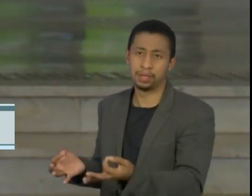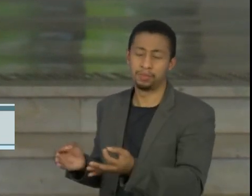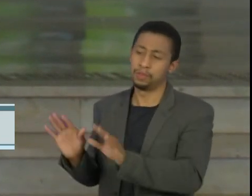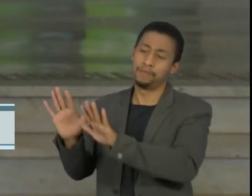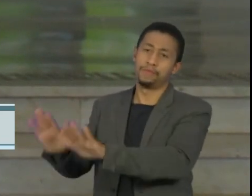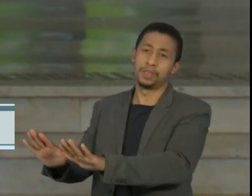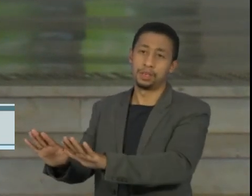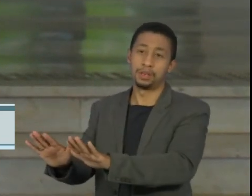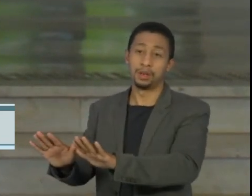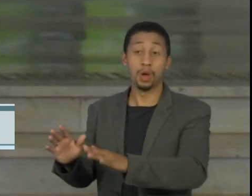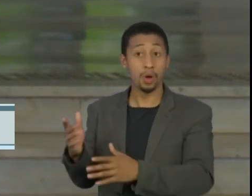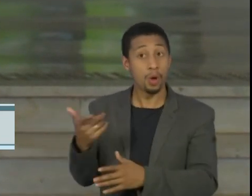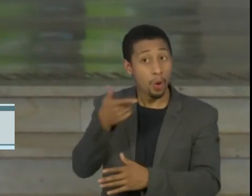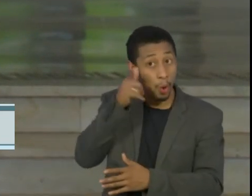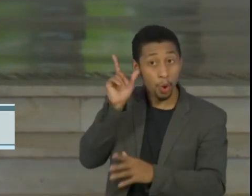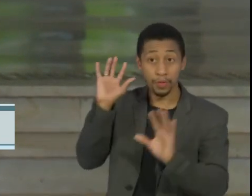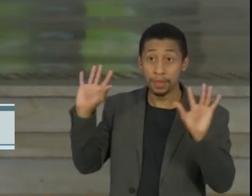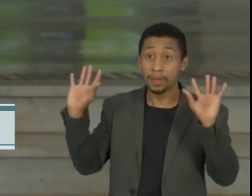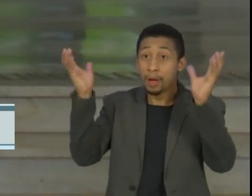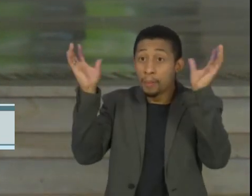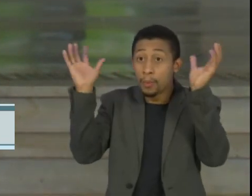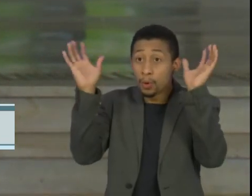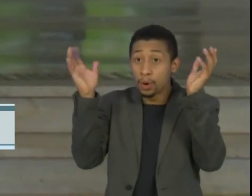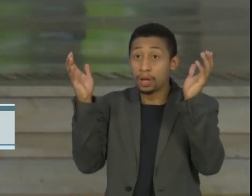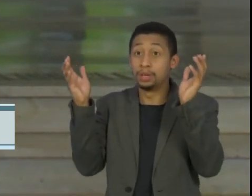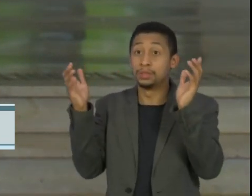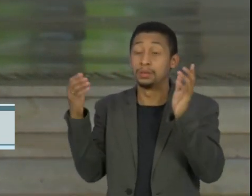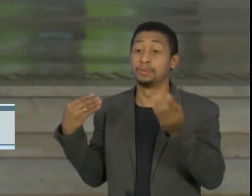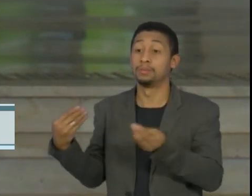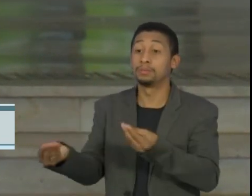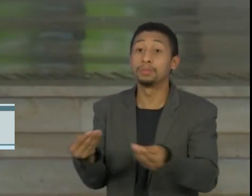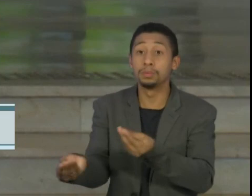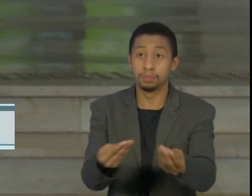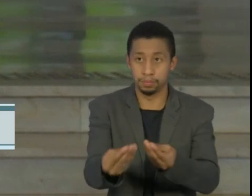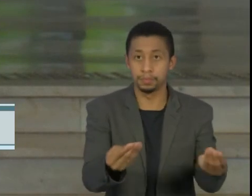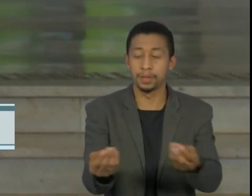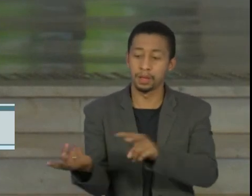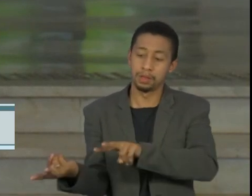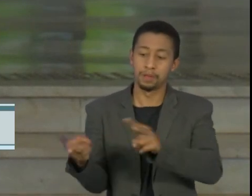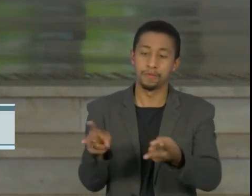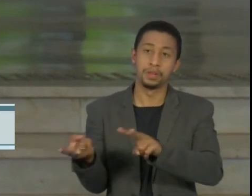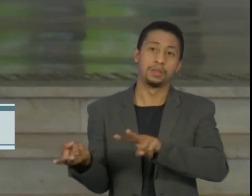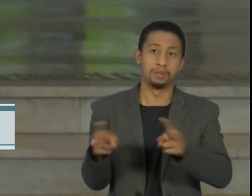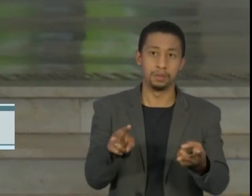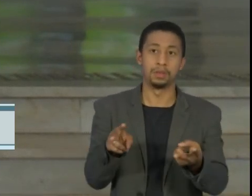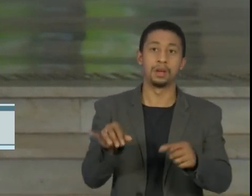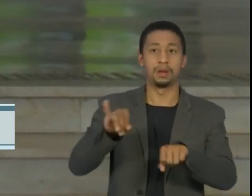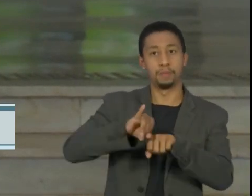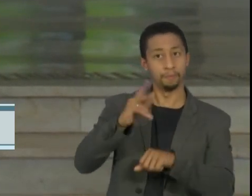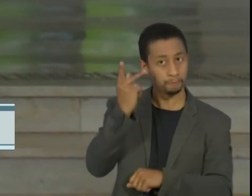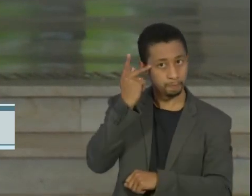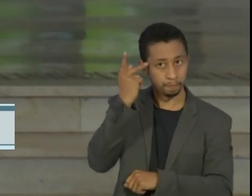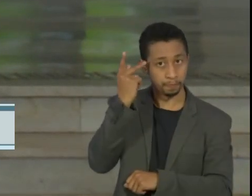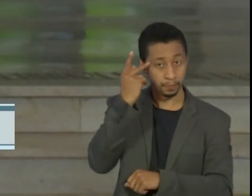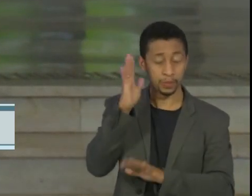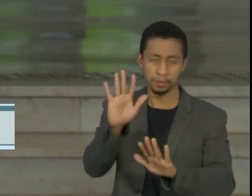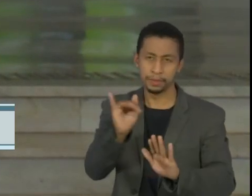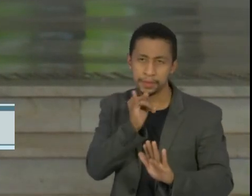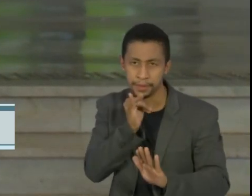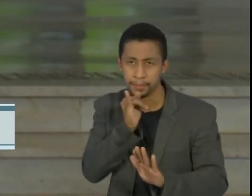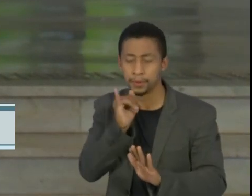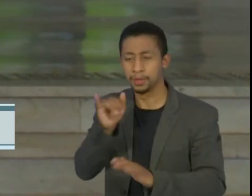regionais, justamente com este objetivo, de transferência entre eles e transferência para São Paulo. Campinas, por exemplo,